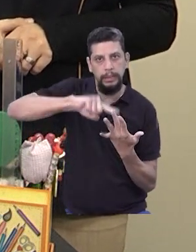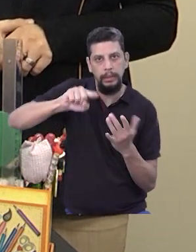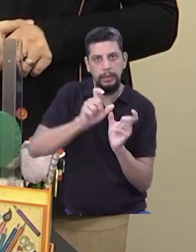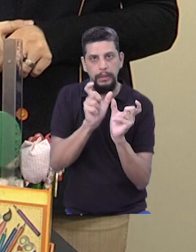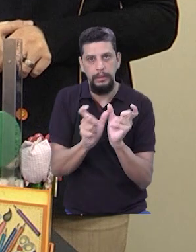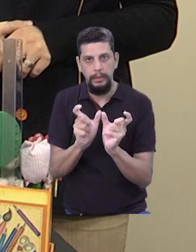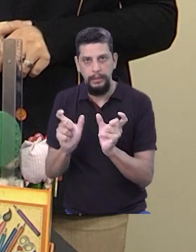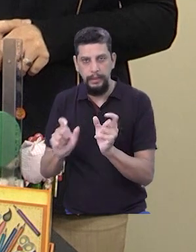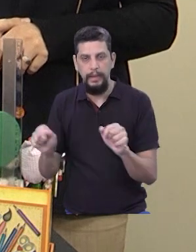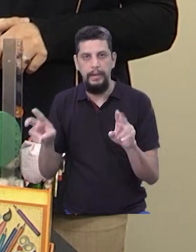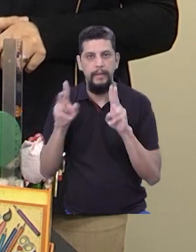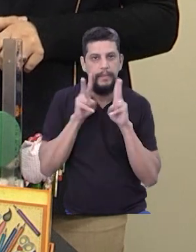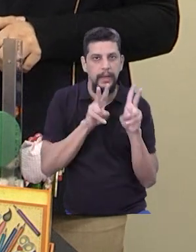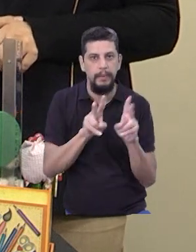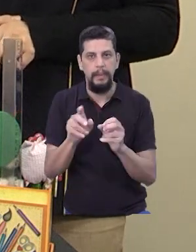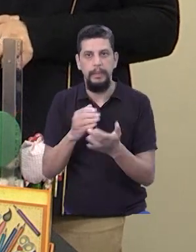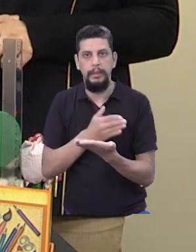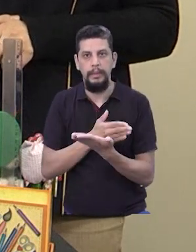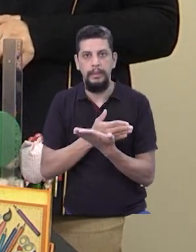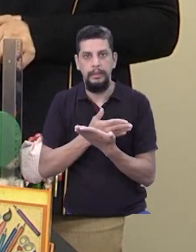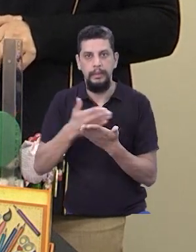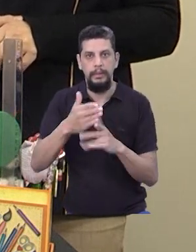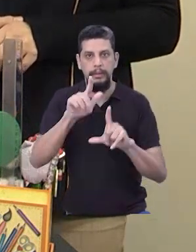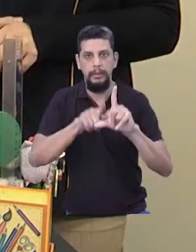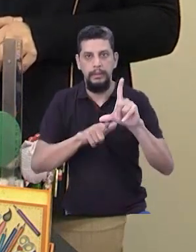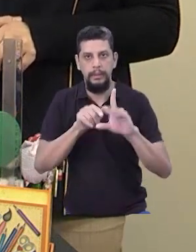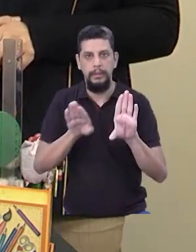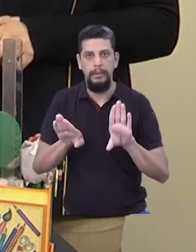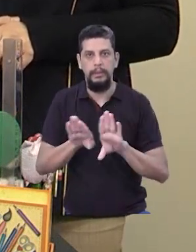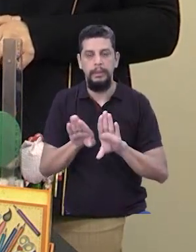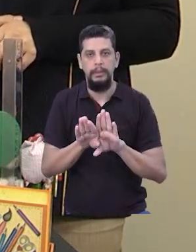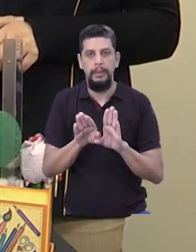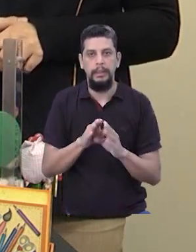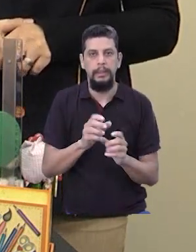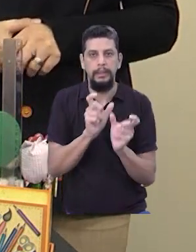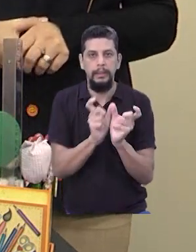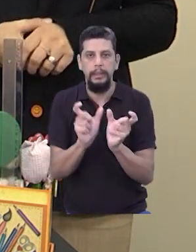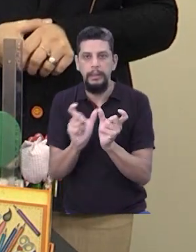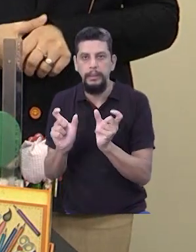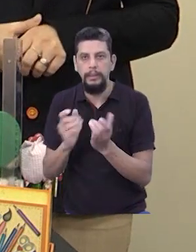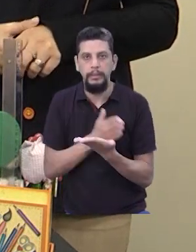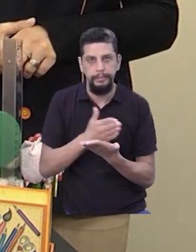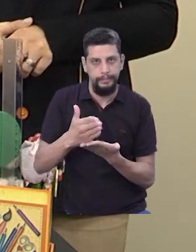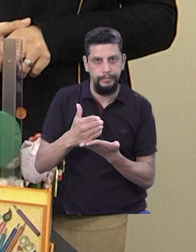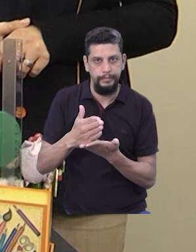número de sílabas e também vimos a letra inicial e a sílaba inicial.